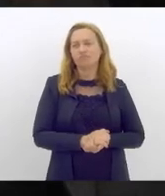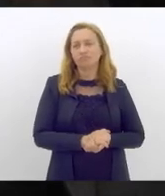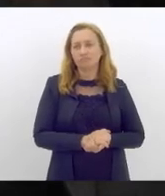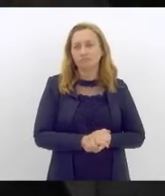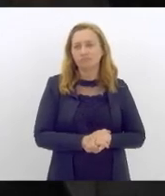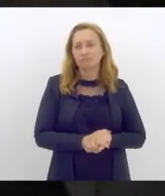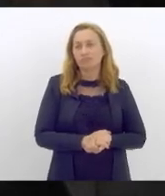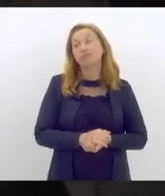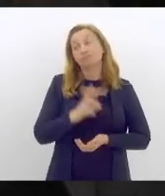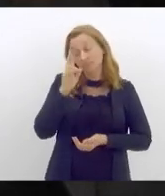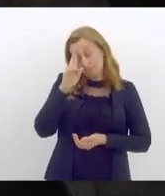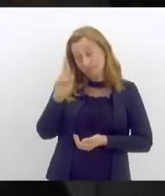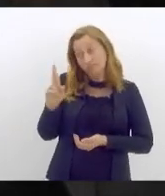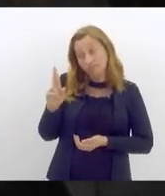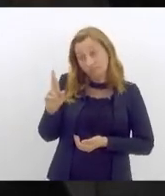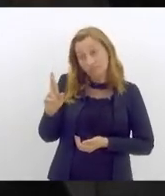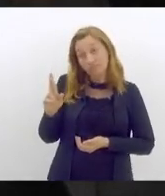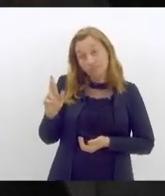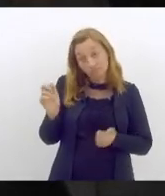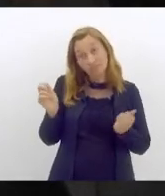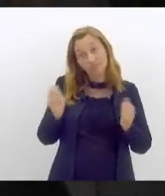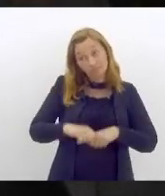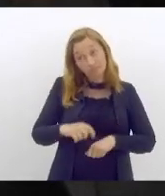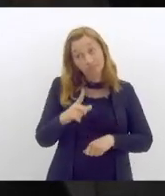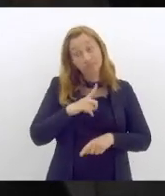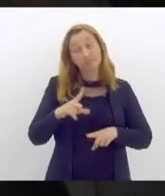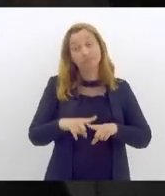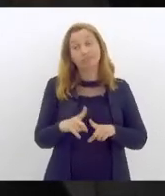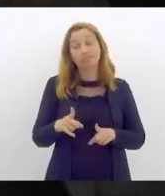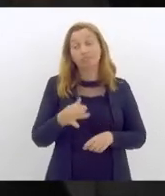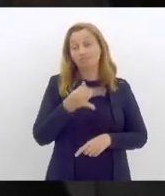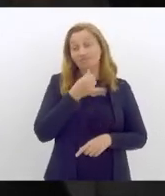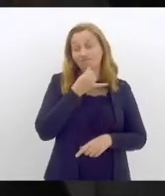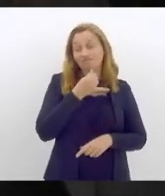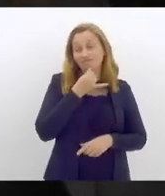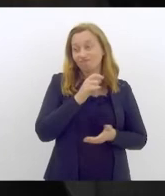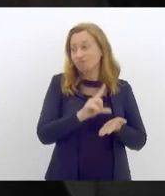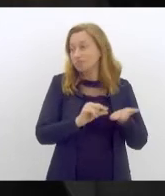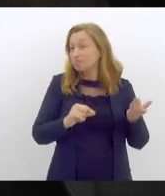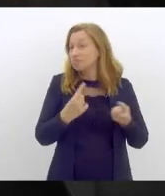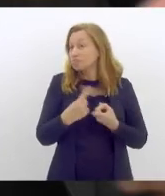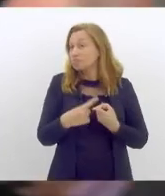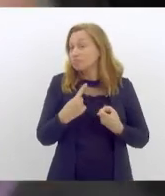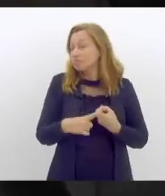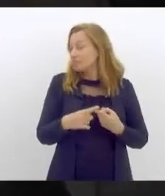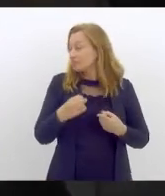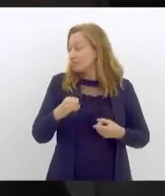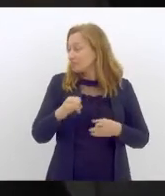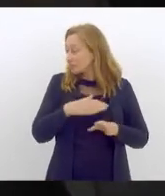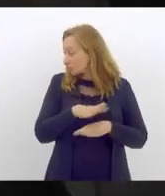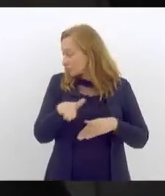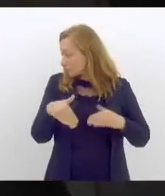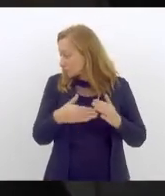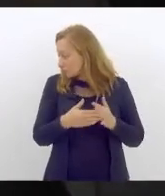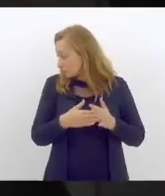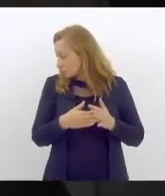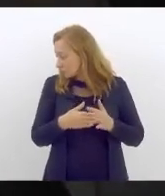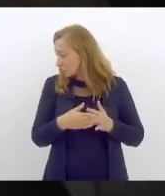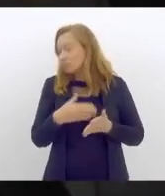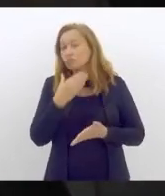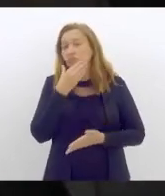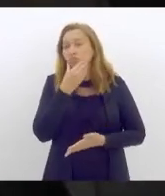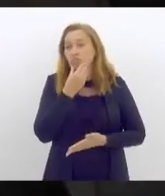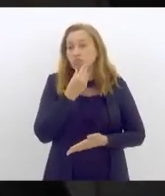Sim o senhor teve essa possibilidade mas um artigo triste porque se todos os